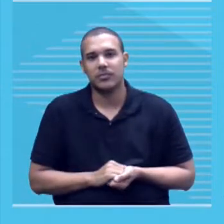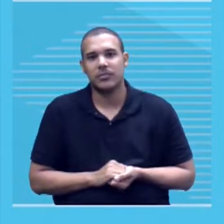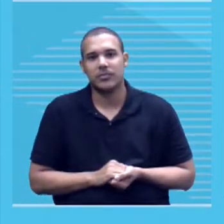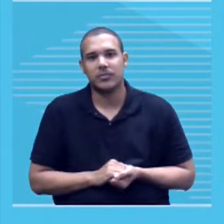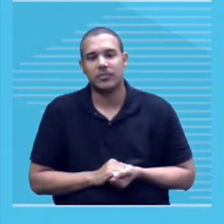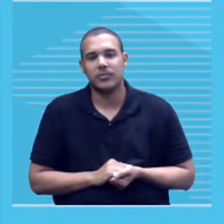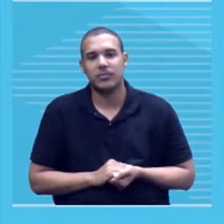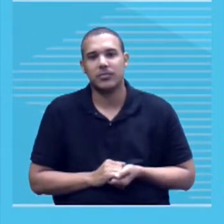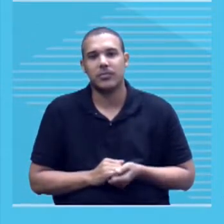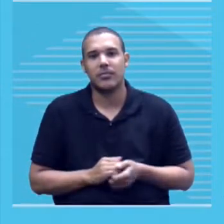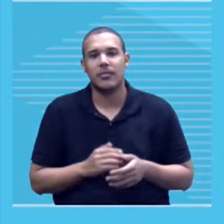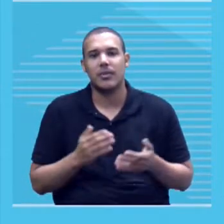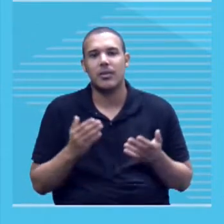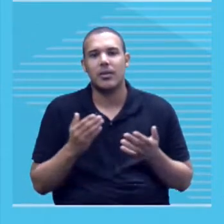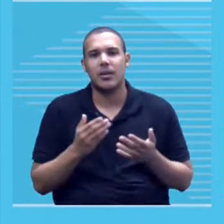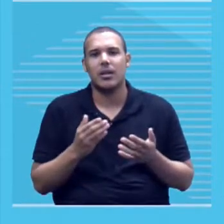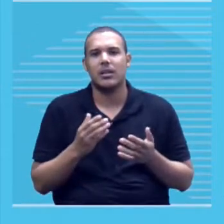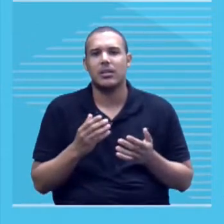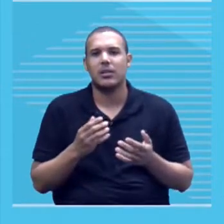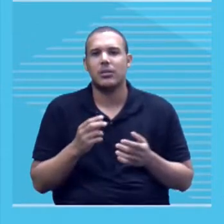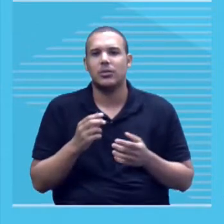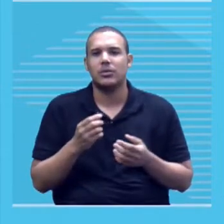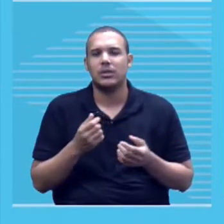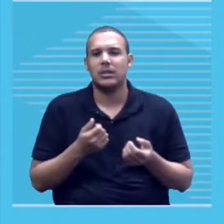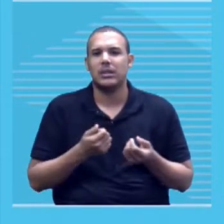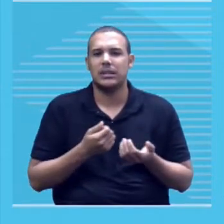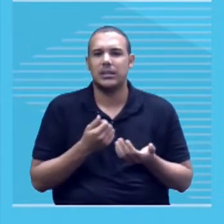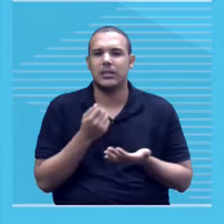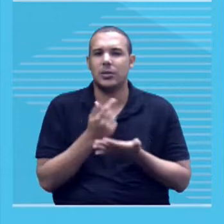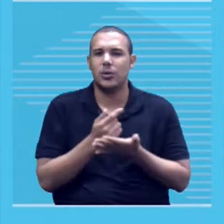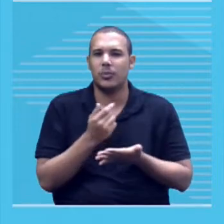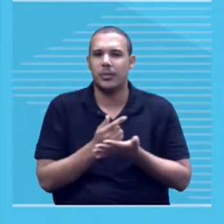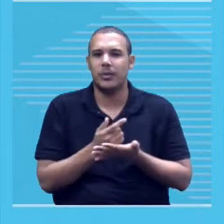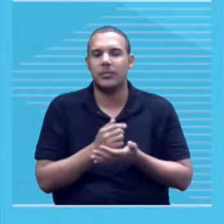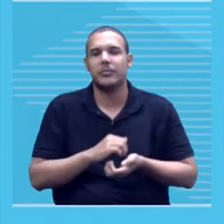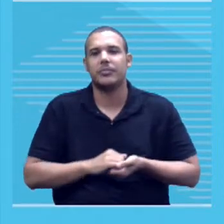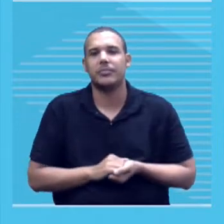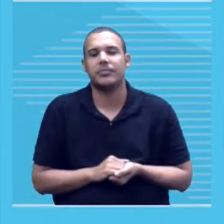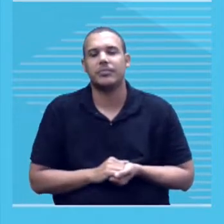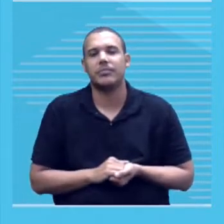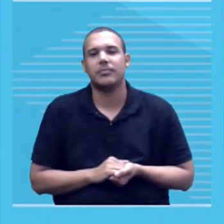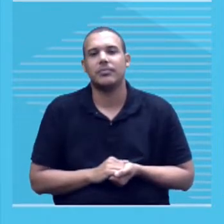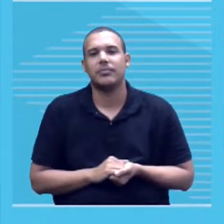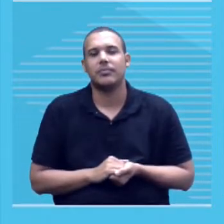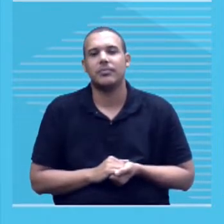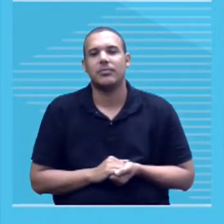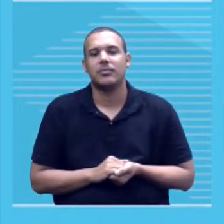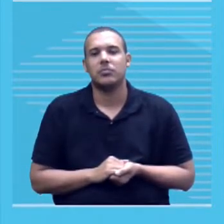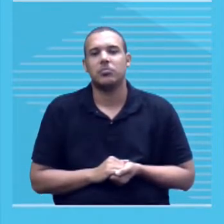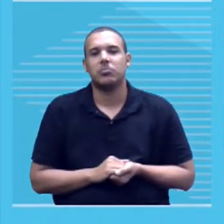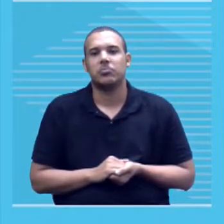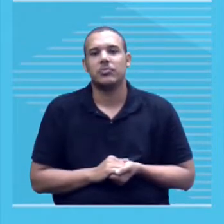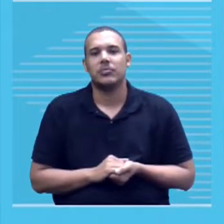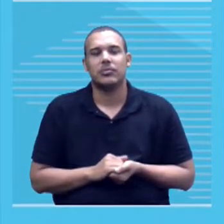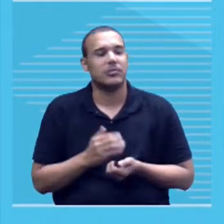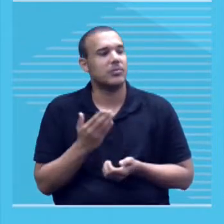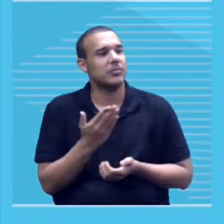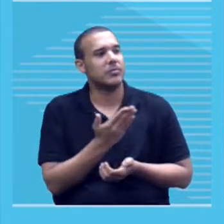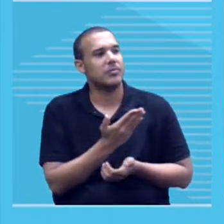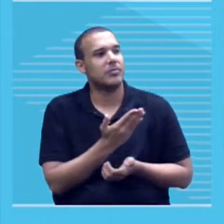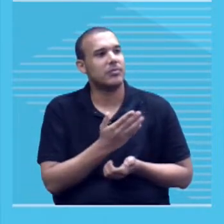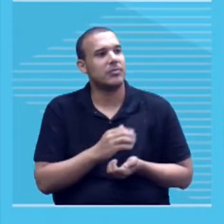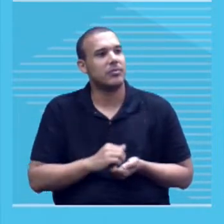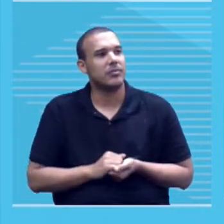E aí a gente chega numa questão de consumo agora. Fala o seguinte, essa é minha. Um aquecedor elétrico apresenta uma potência